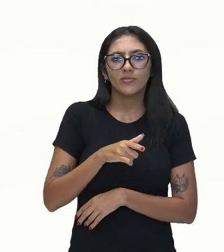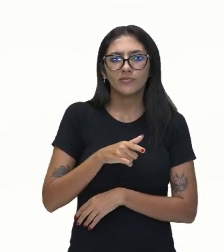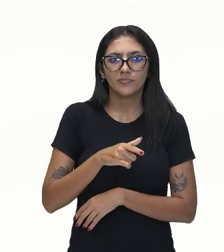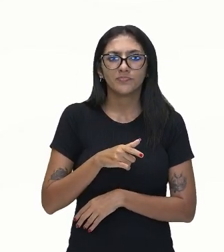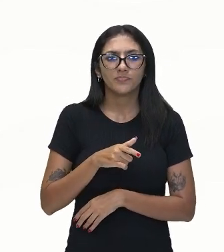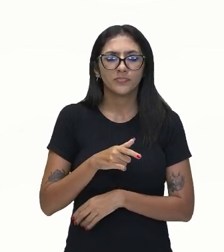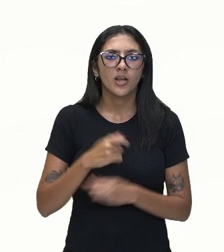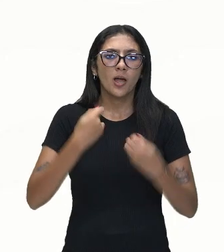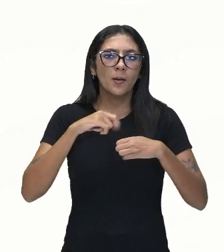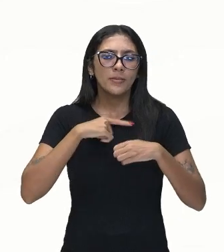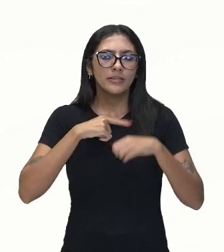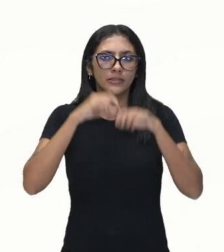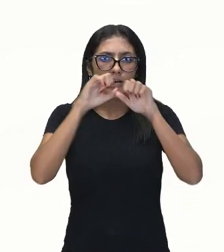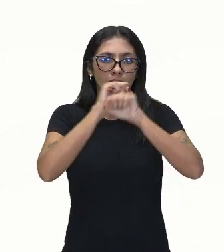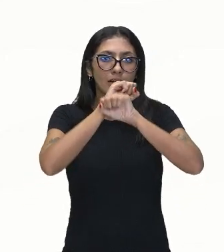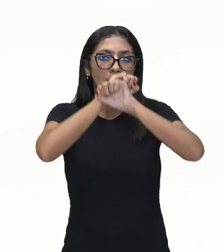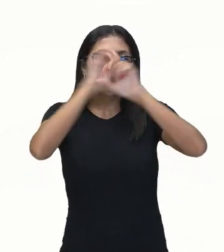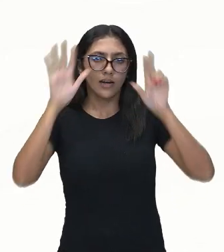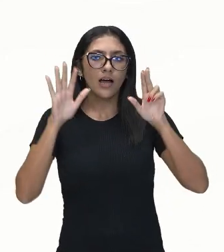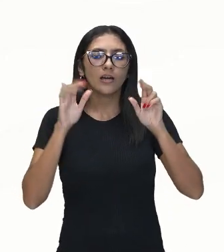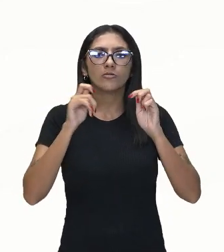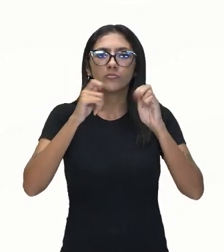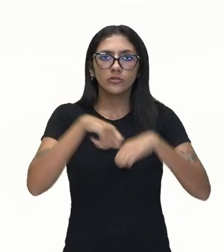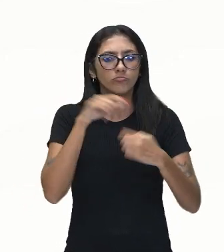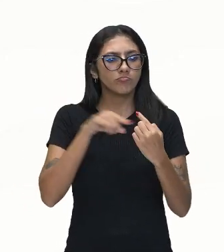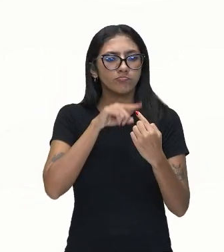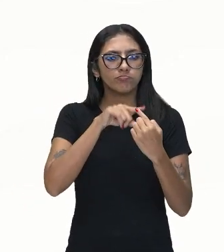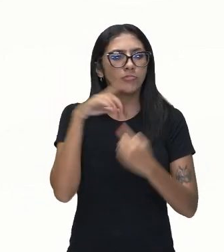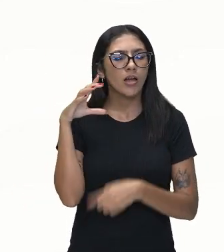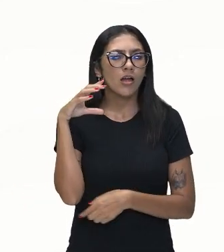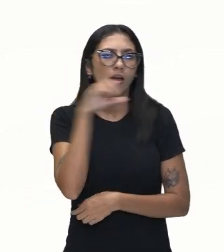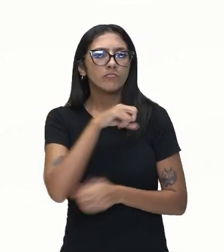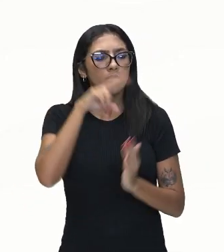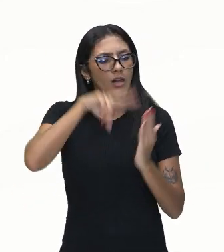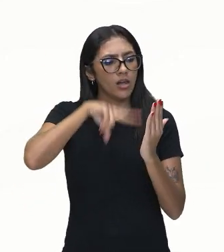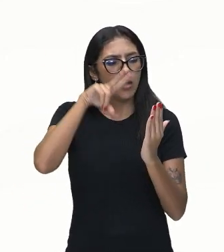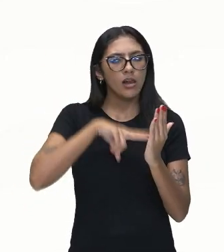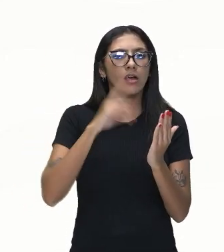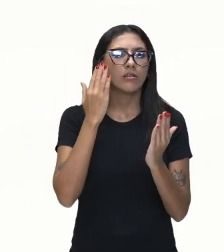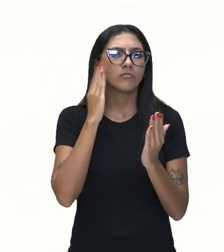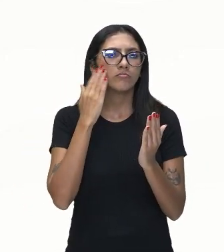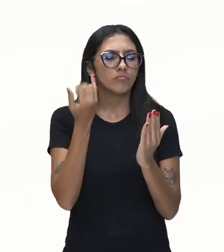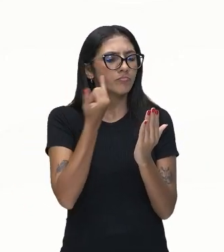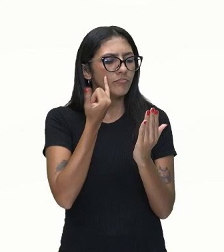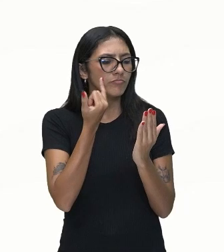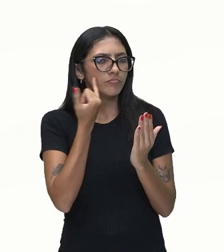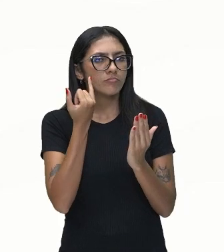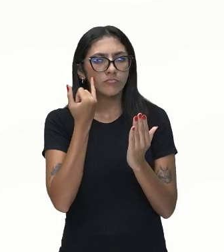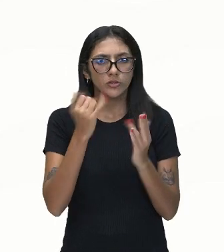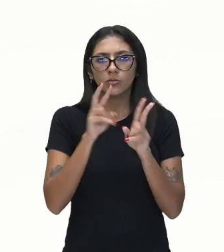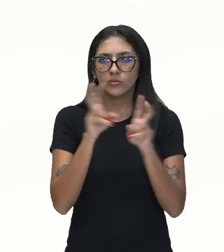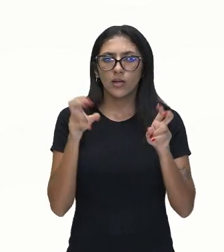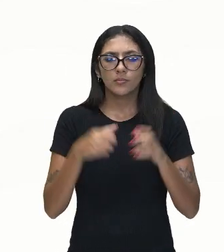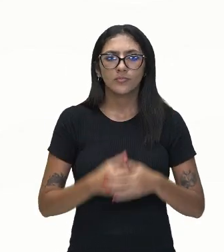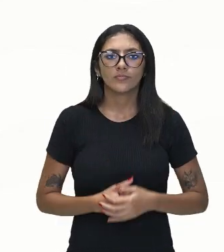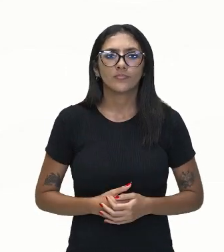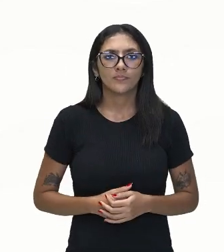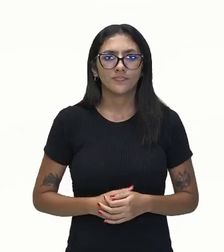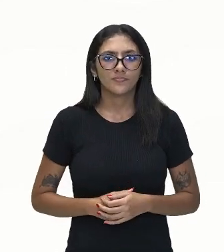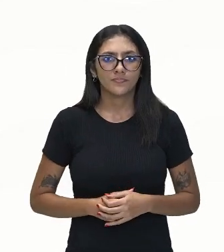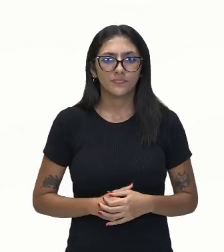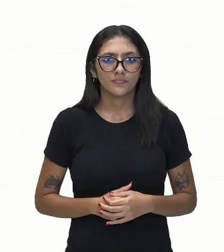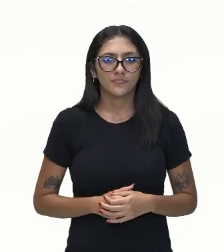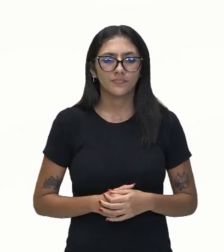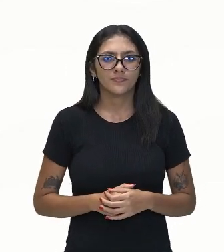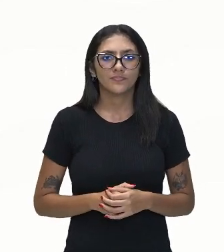contar, narrar de maneira clara e objetiva os pontos importantes sobre esse assunto.